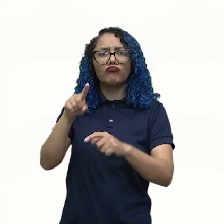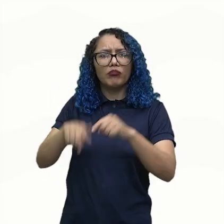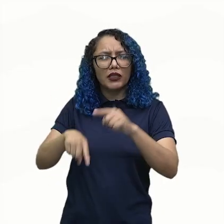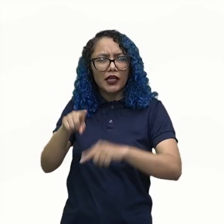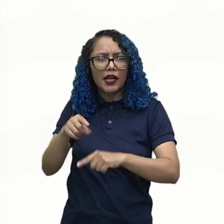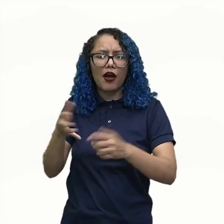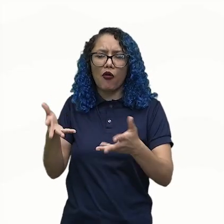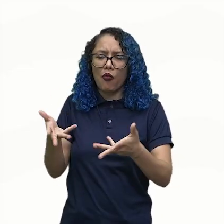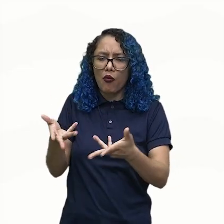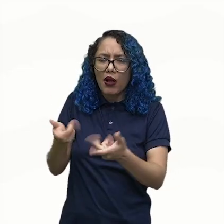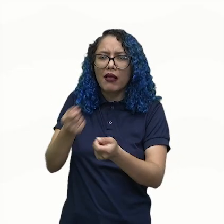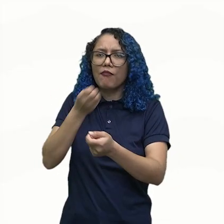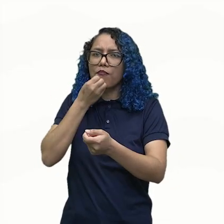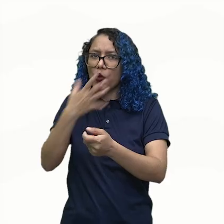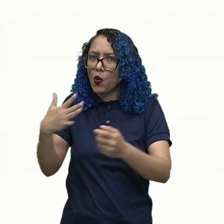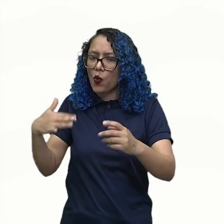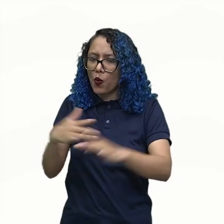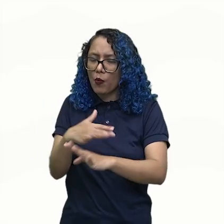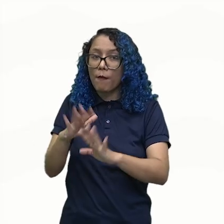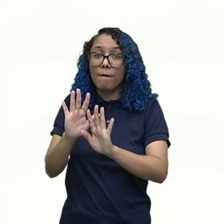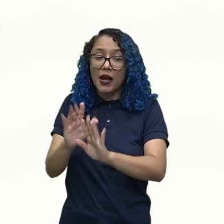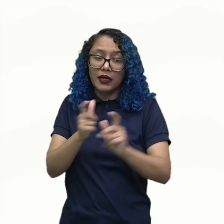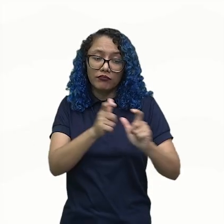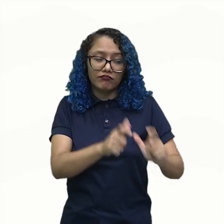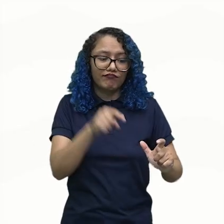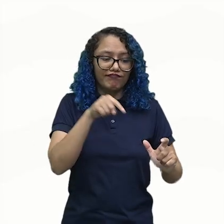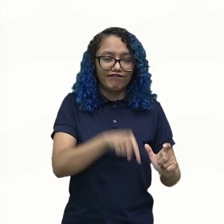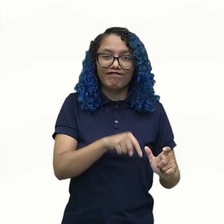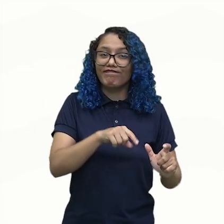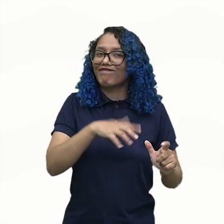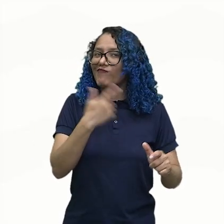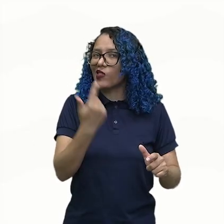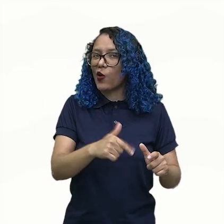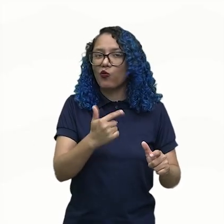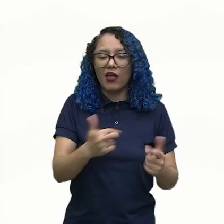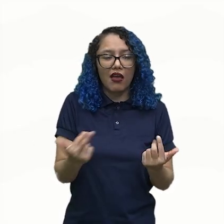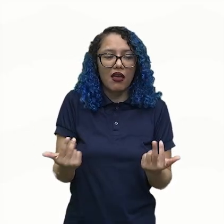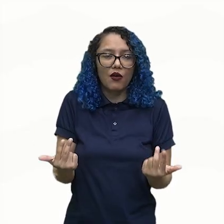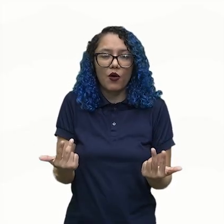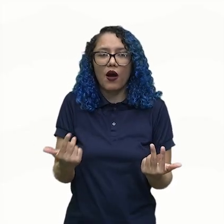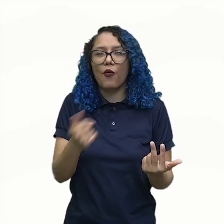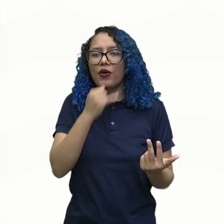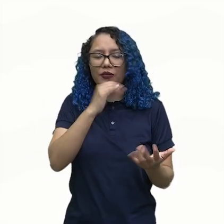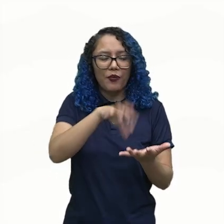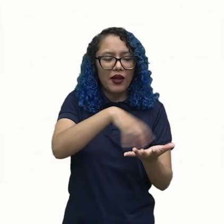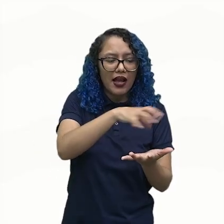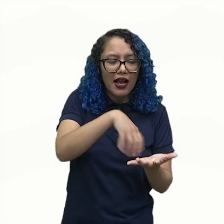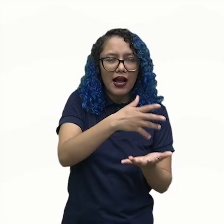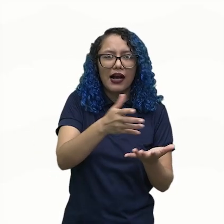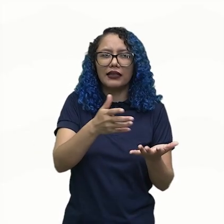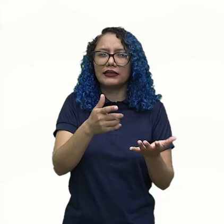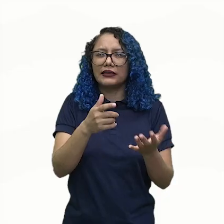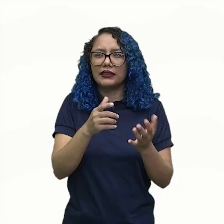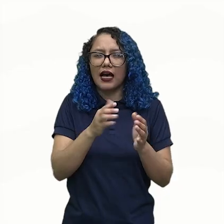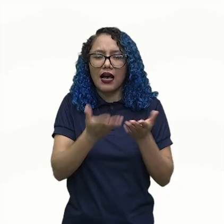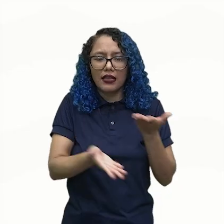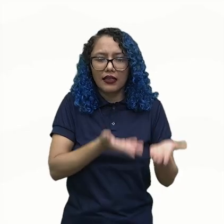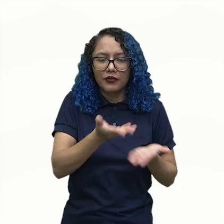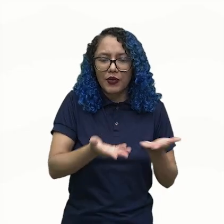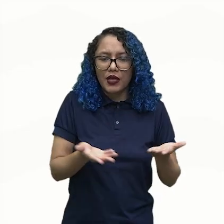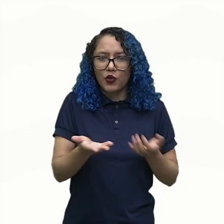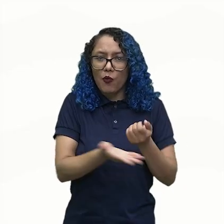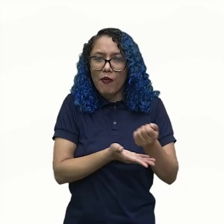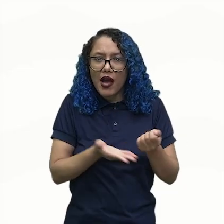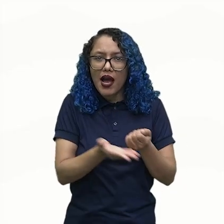equipamentos urbanos, e outros bairros que não têm essa infraestrutura e equipamento urbano, como praças, saneamento básico,